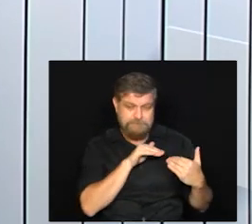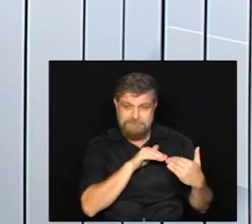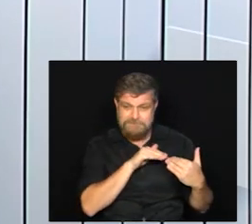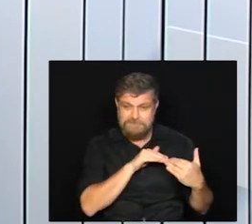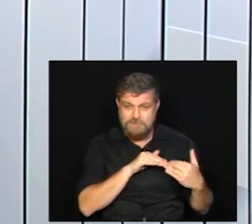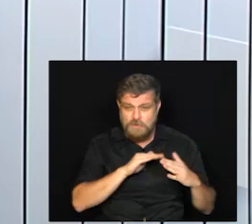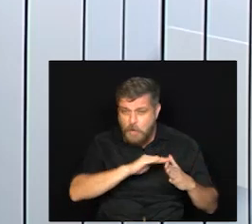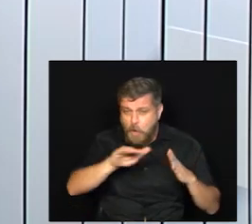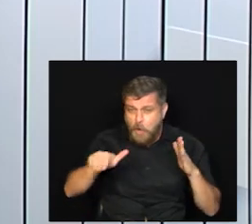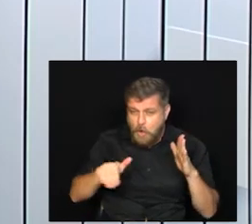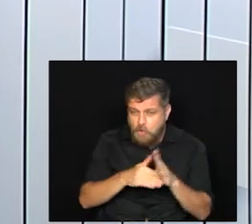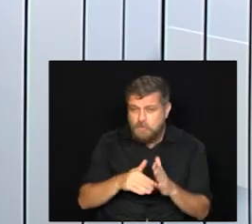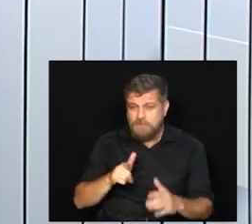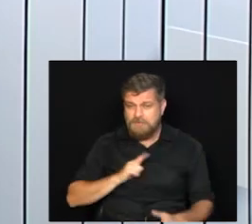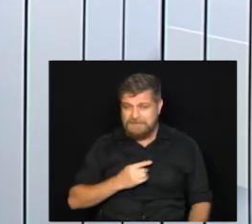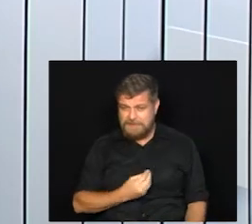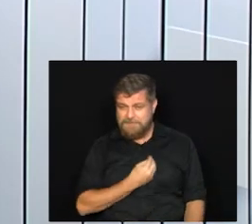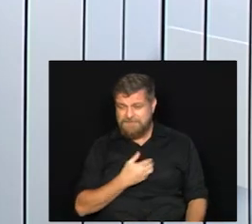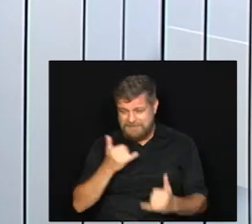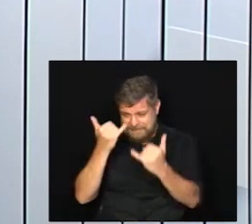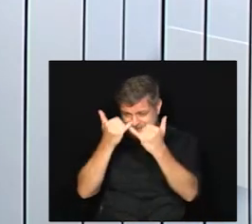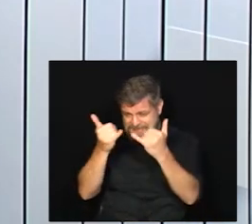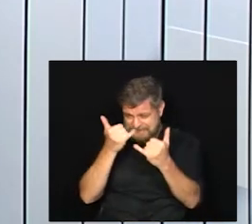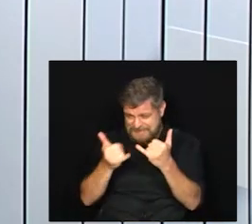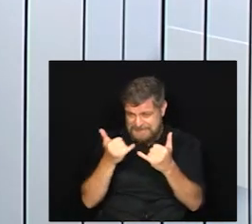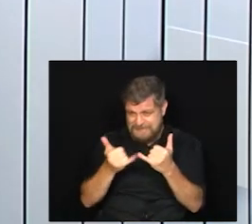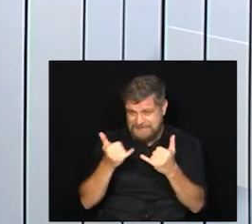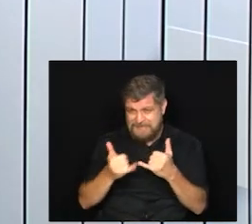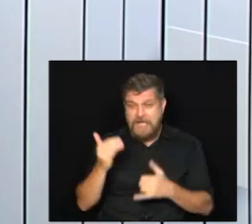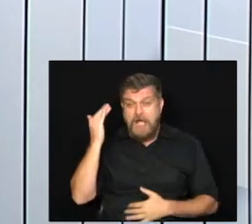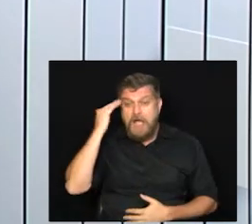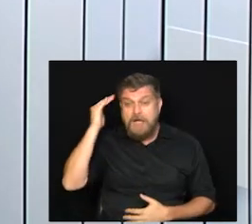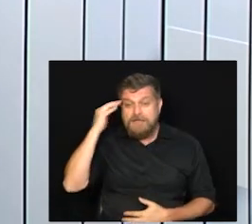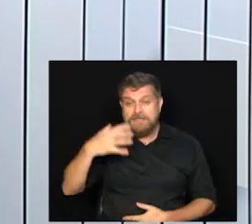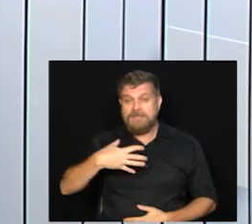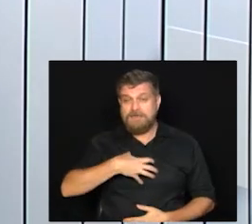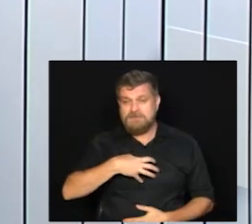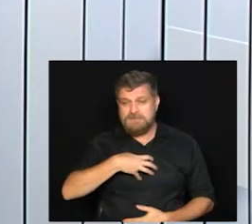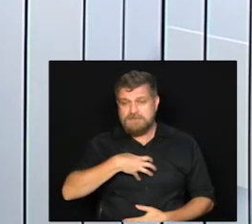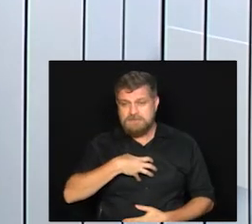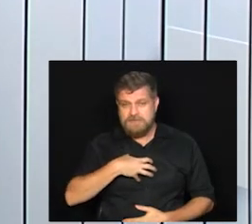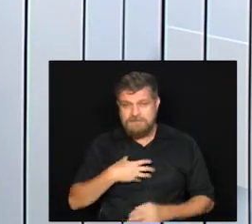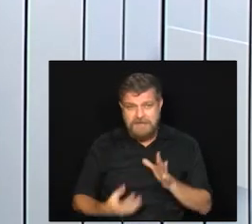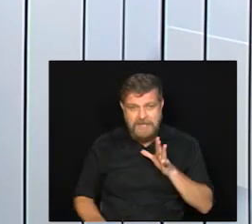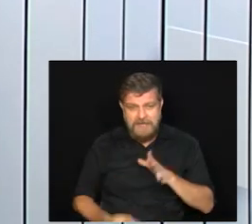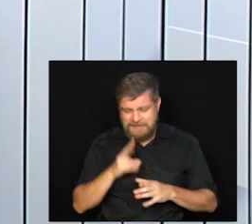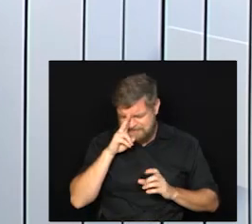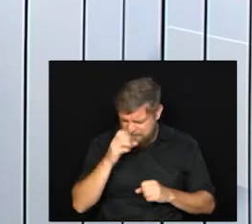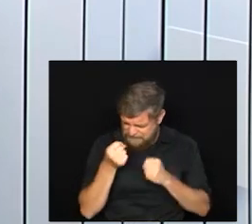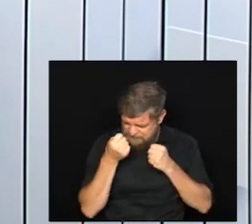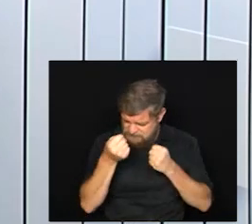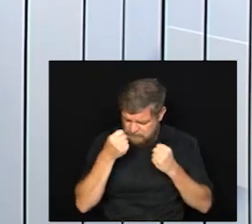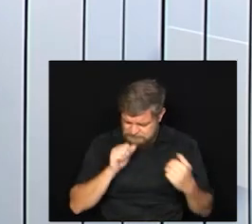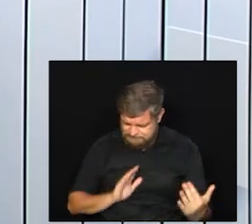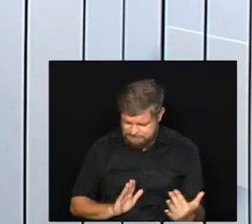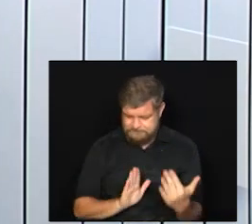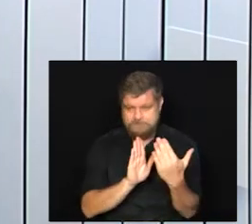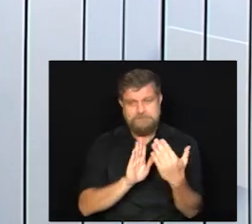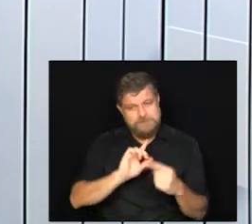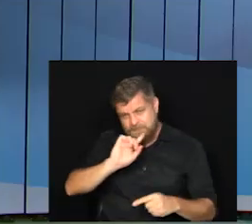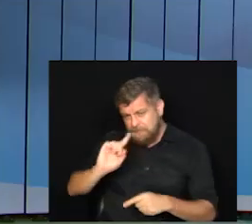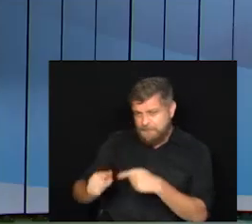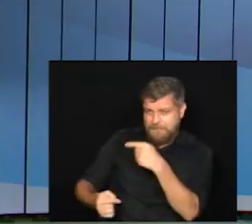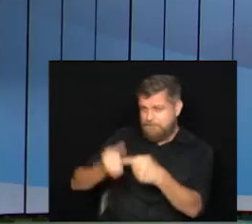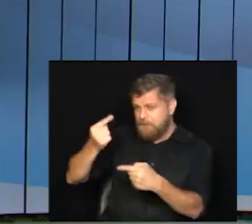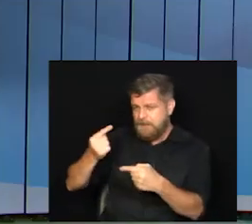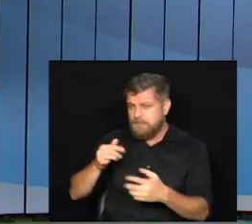mundo passa, é um incentivo a entender este sentimento e aí criar algo mais forte para poder dar uma volta por